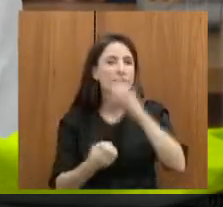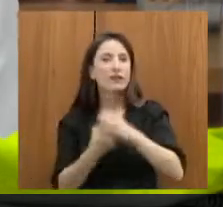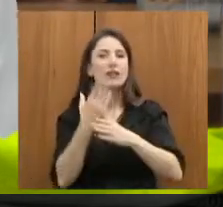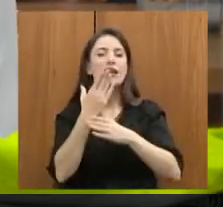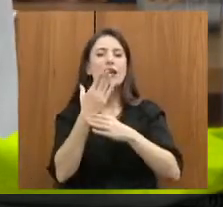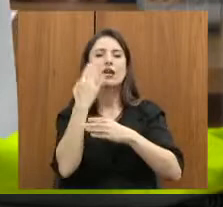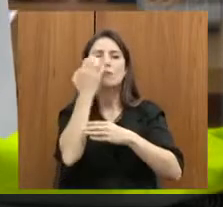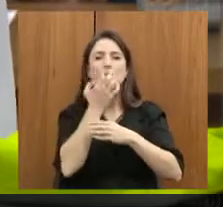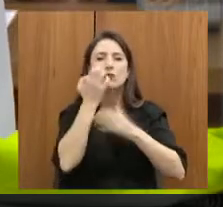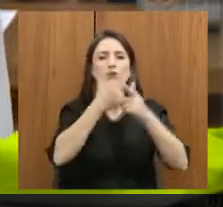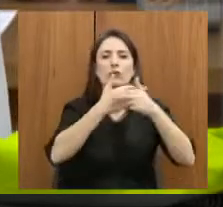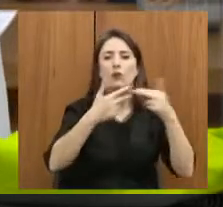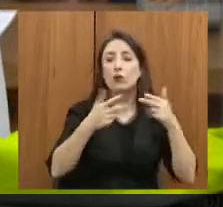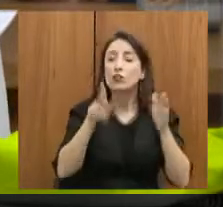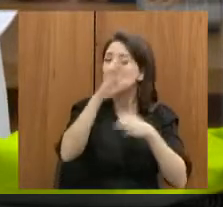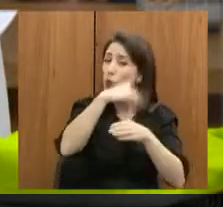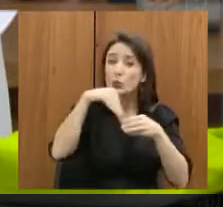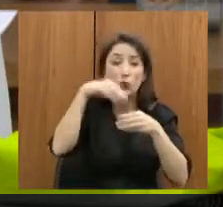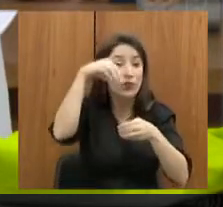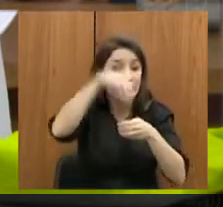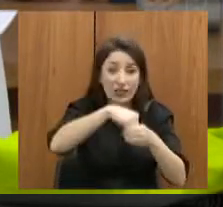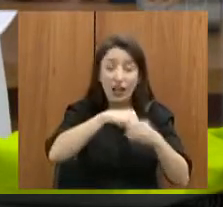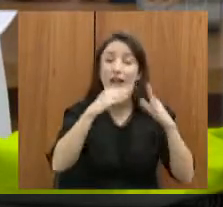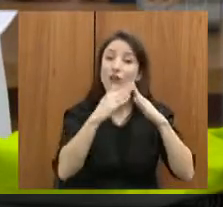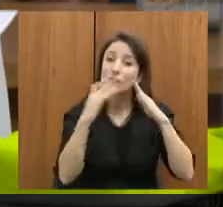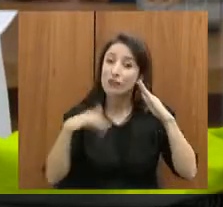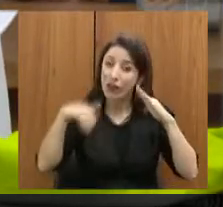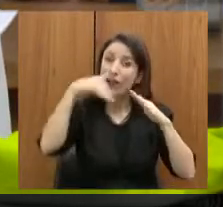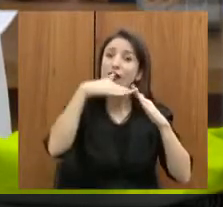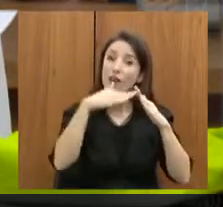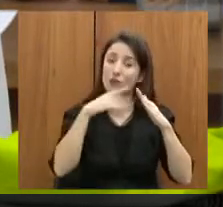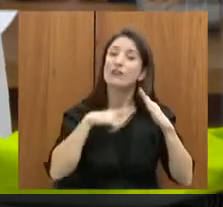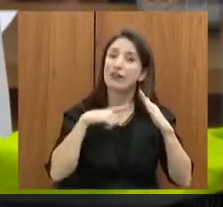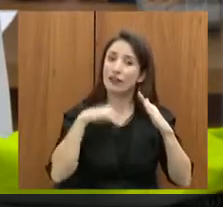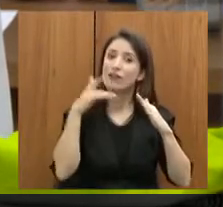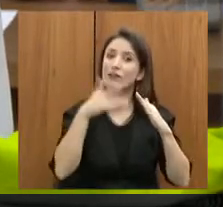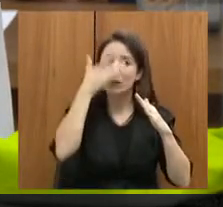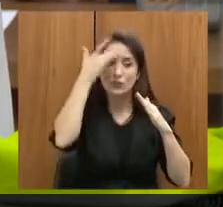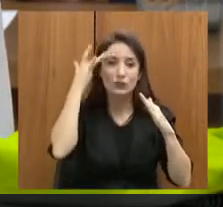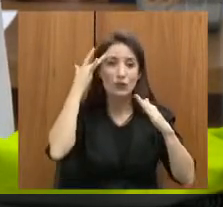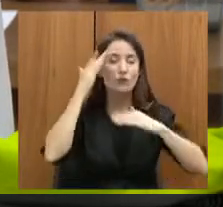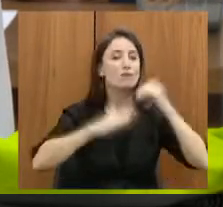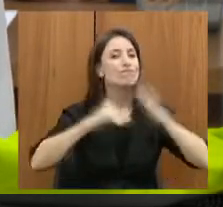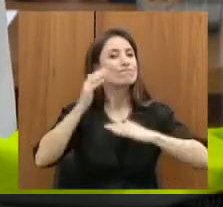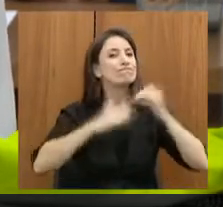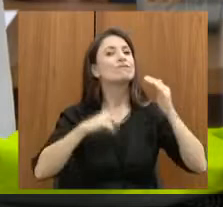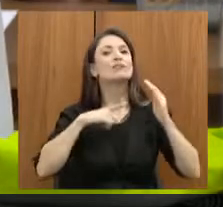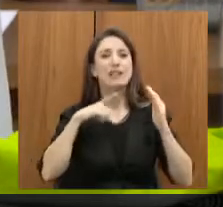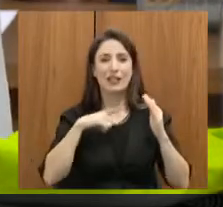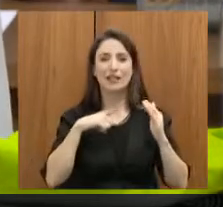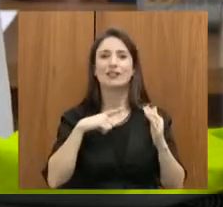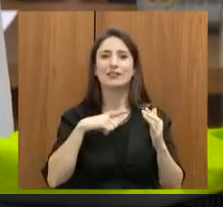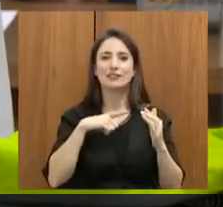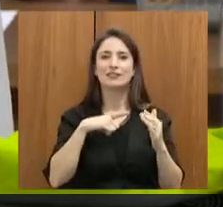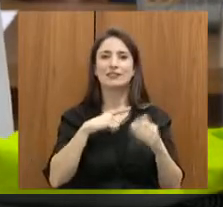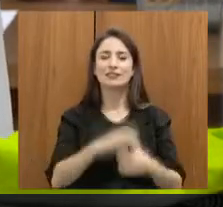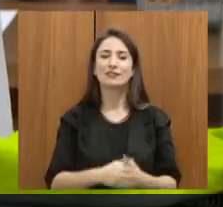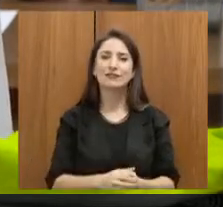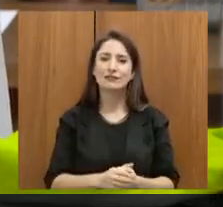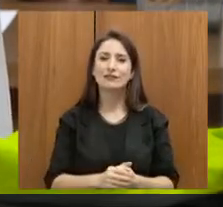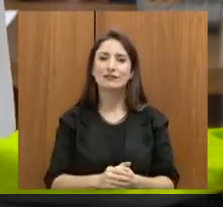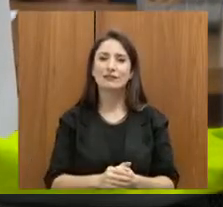sai de dentro dos terreiros E aí e e e quando